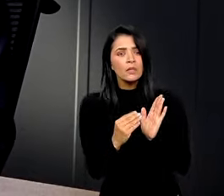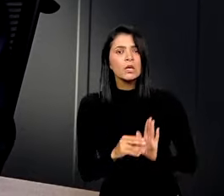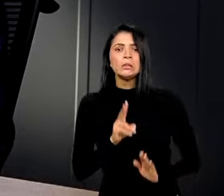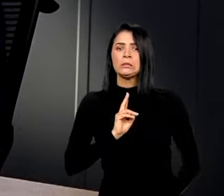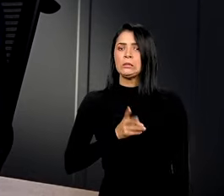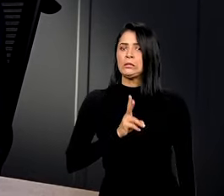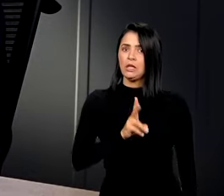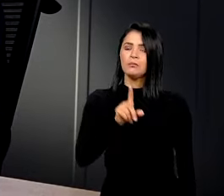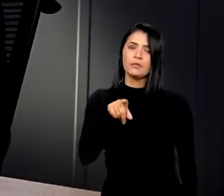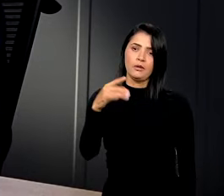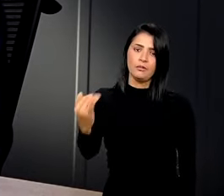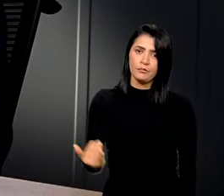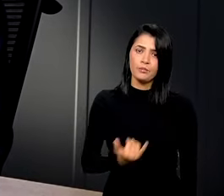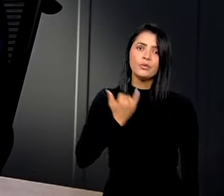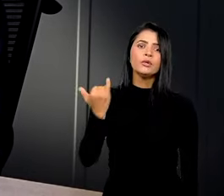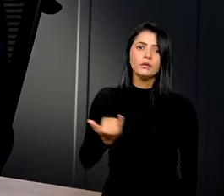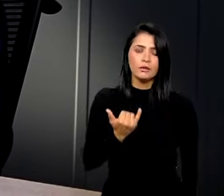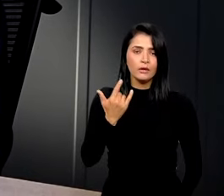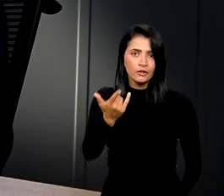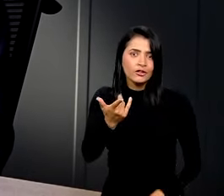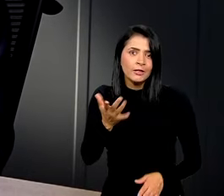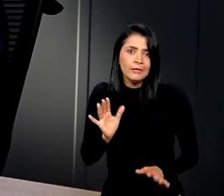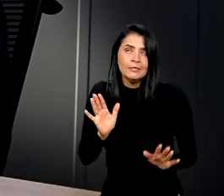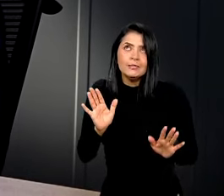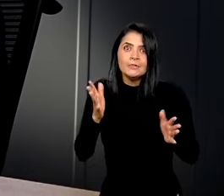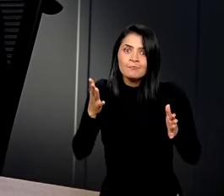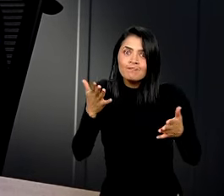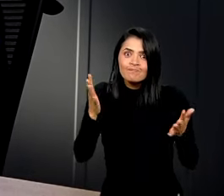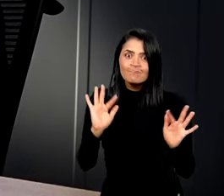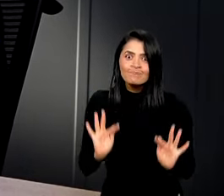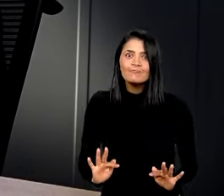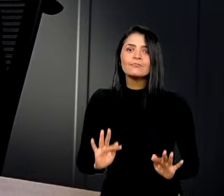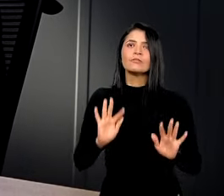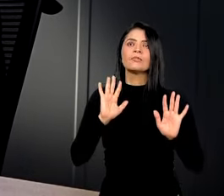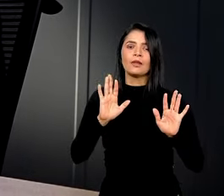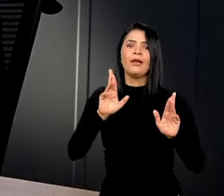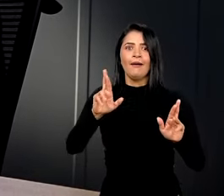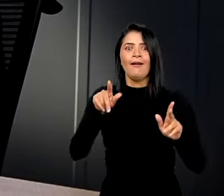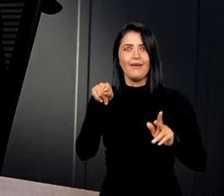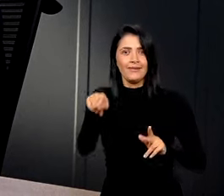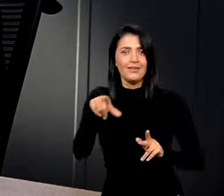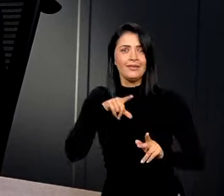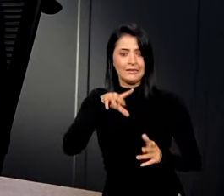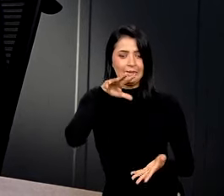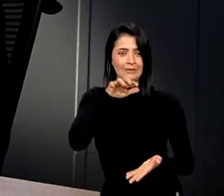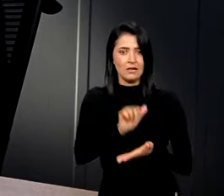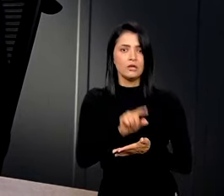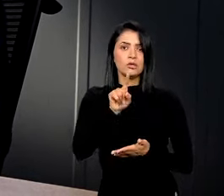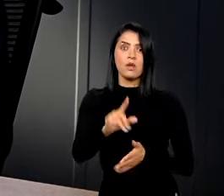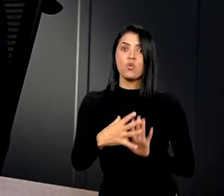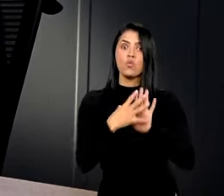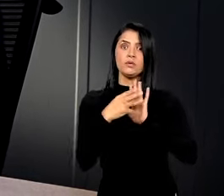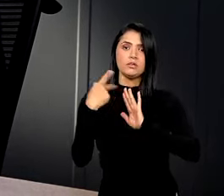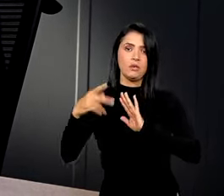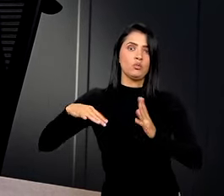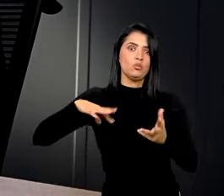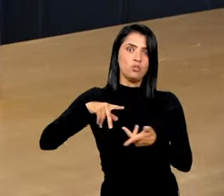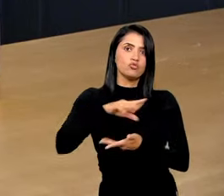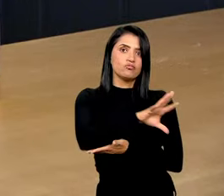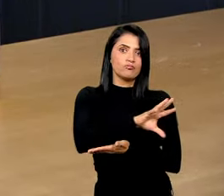atualização permanente. Isso é muito importante e, felizmente, o Cadastro Único Brasileiro é exemplo hoje